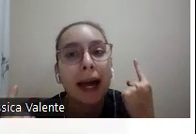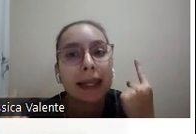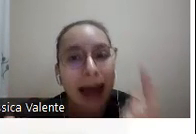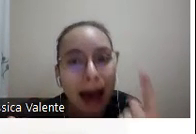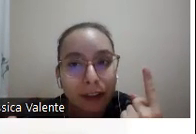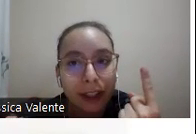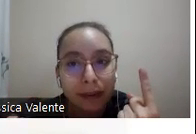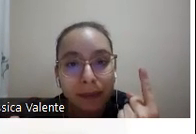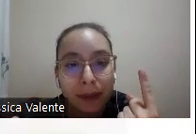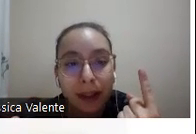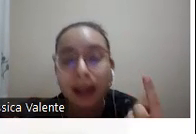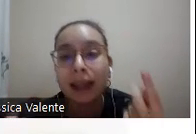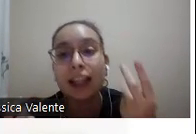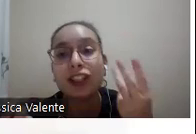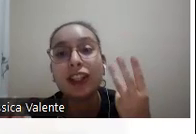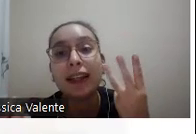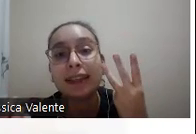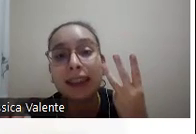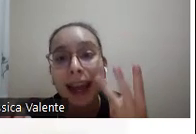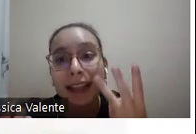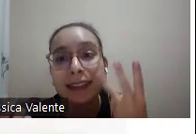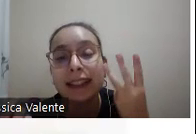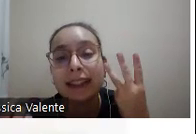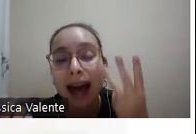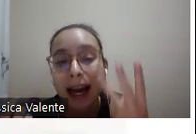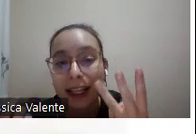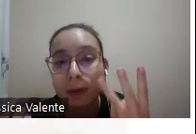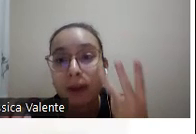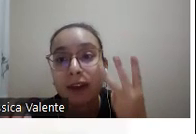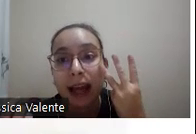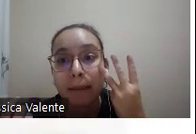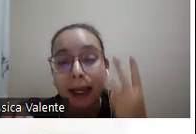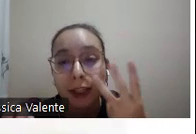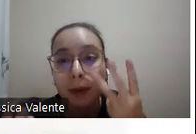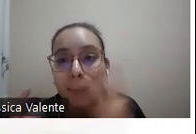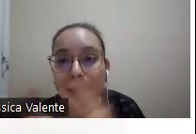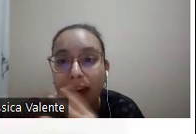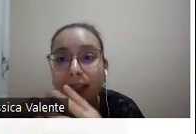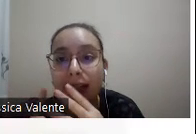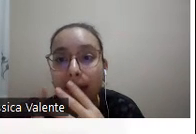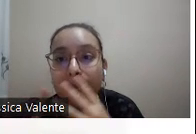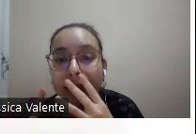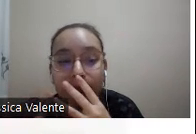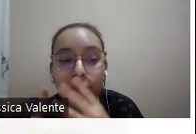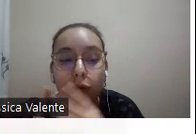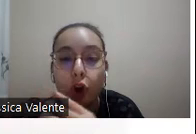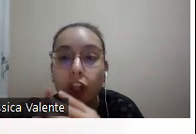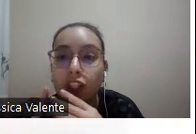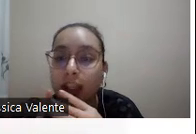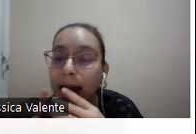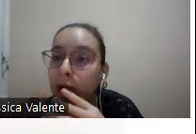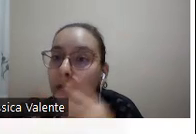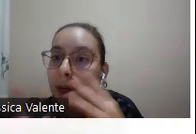uma palavra e a gente tem 3 sinais para falar a mesma palavra dependendo